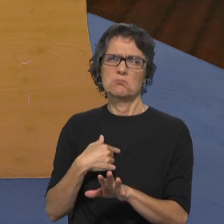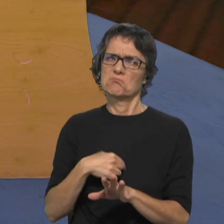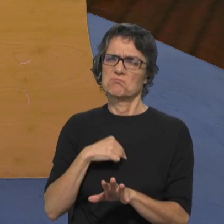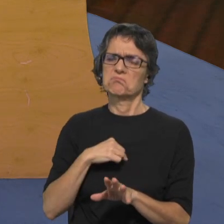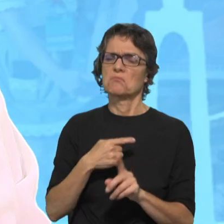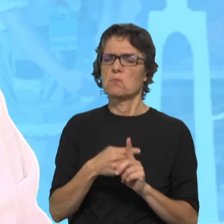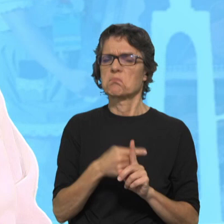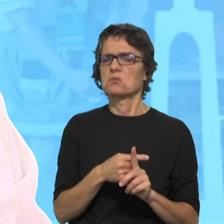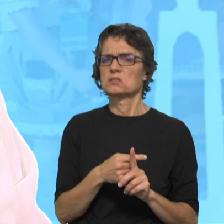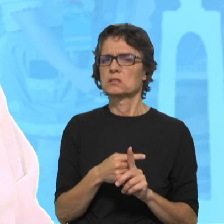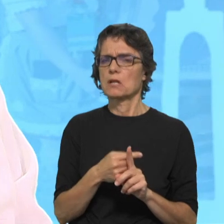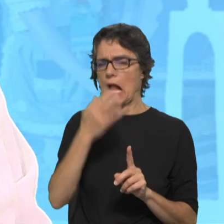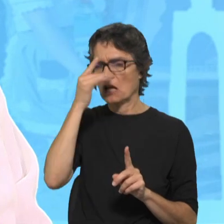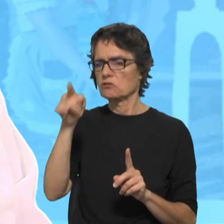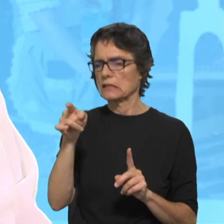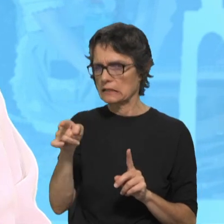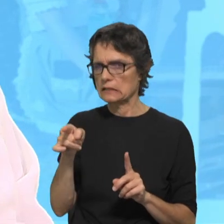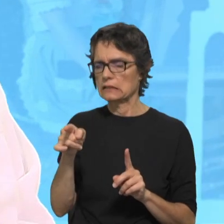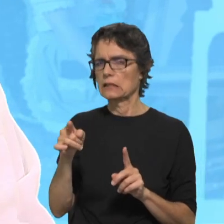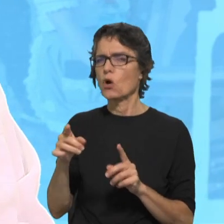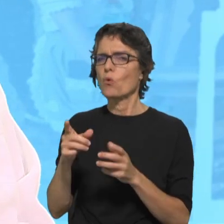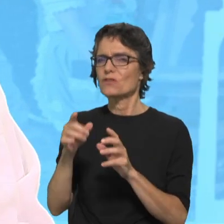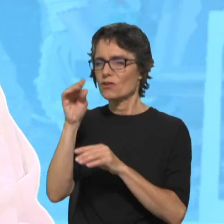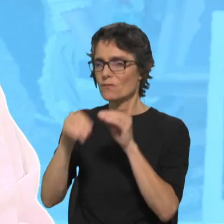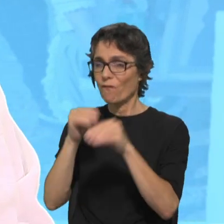que essa adesão tem muito mais a ver com